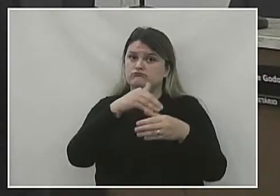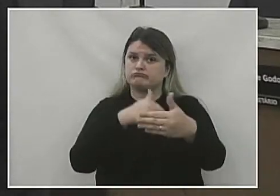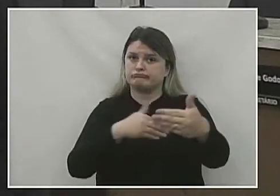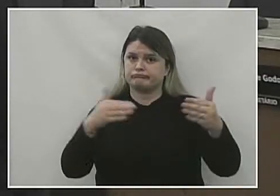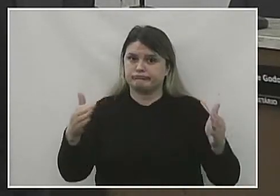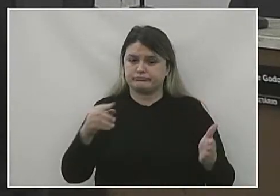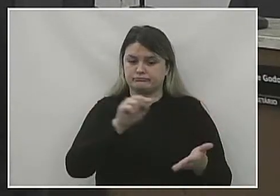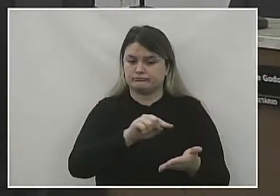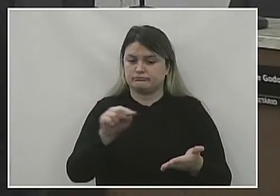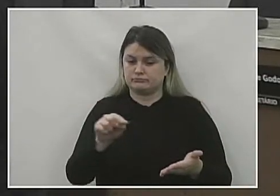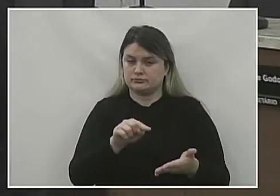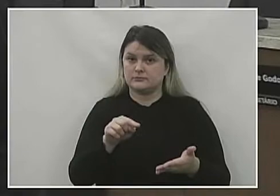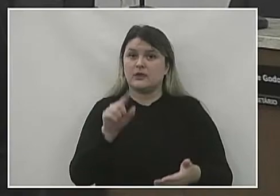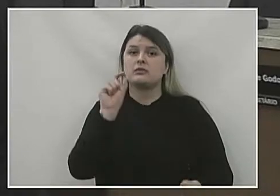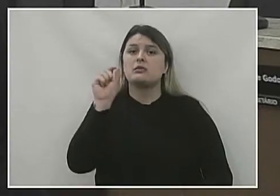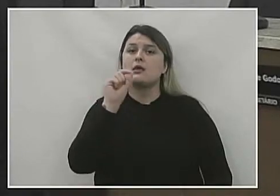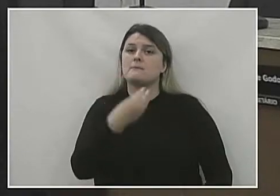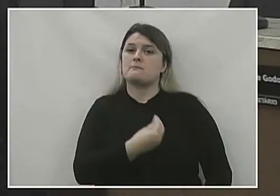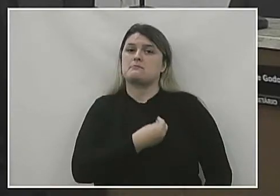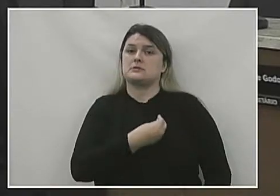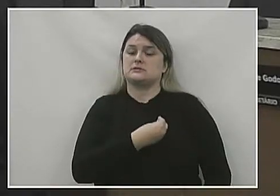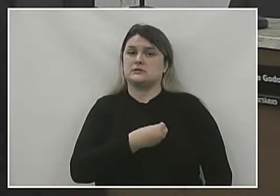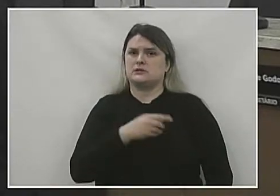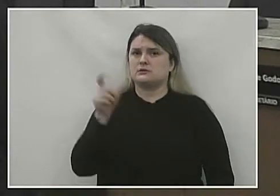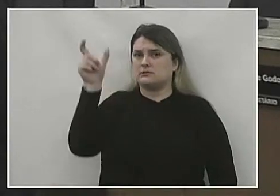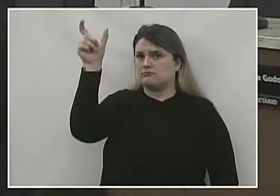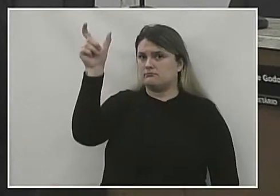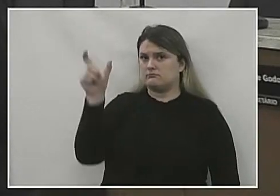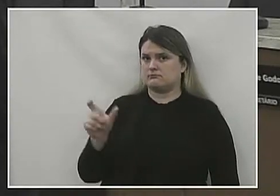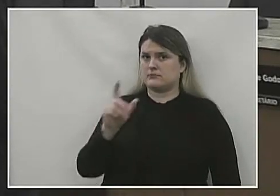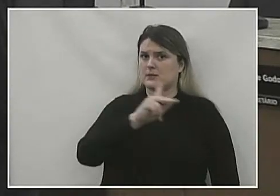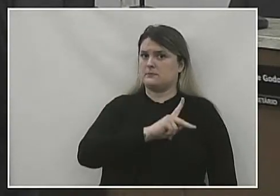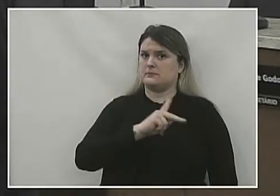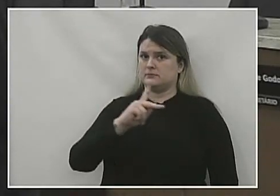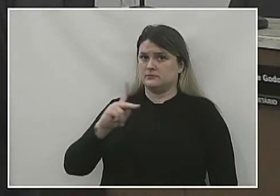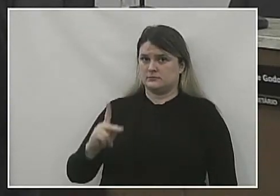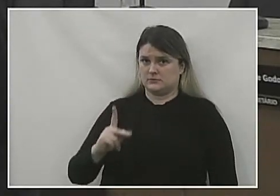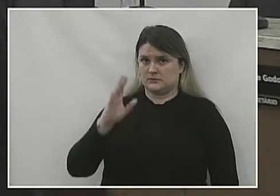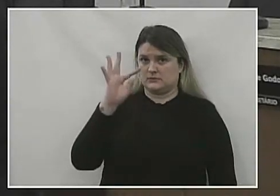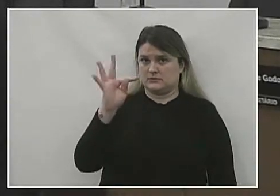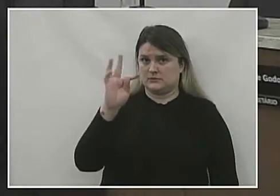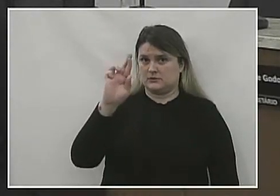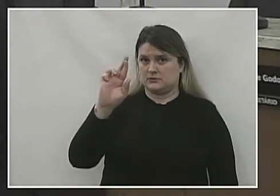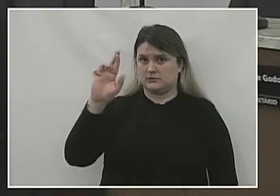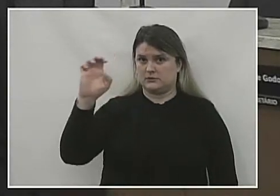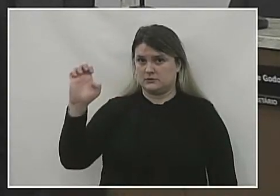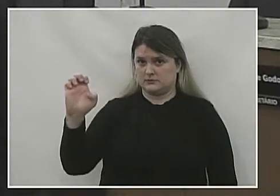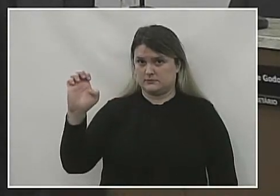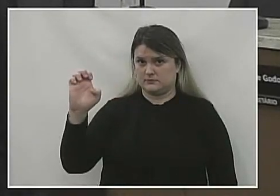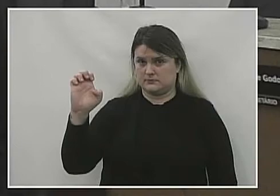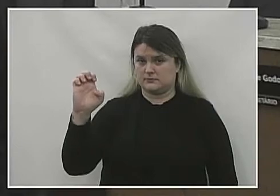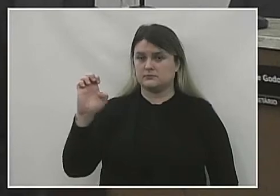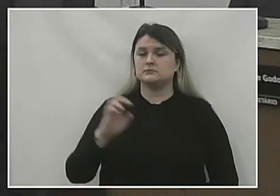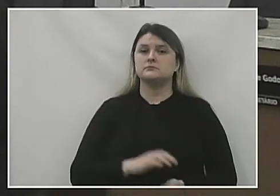urna eletrônica. Estava presente no evento o presidente do Tribunal